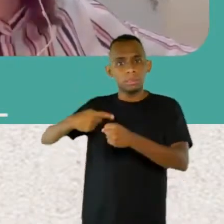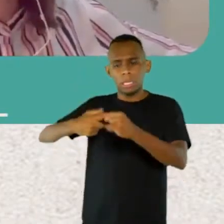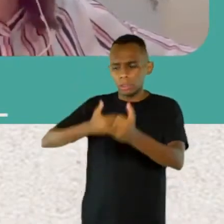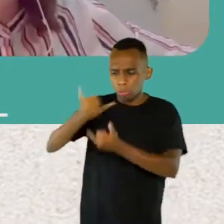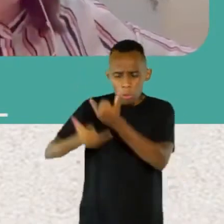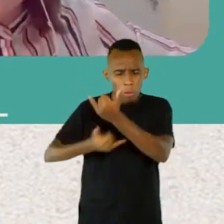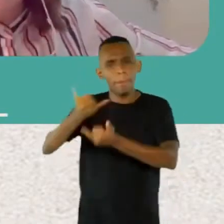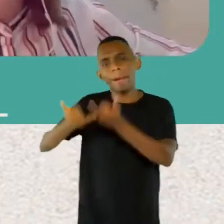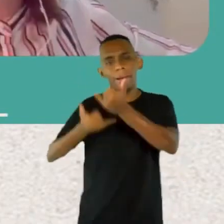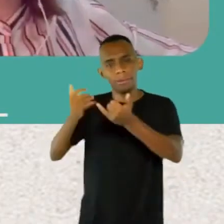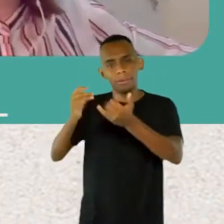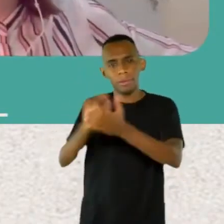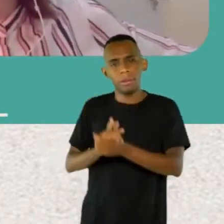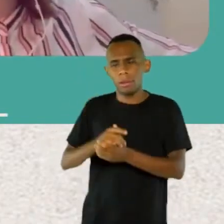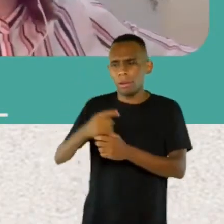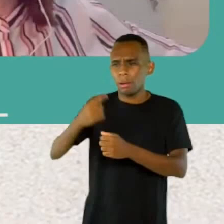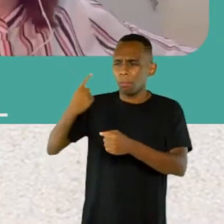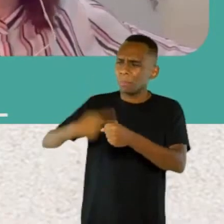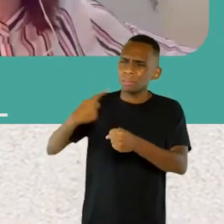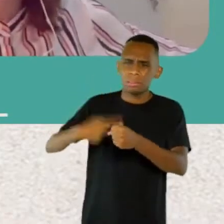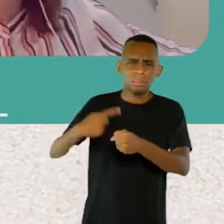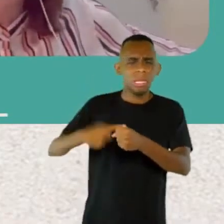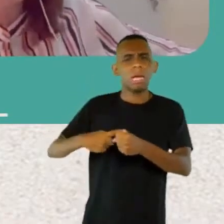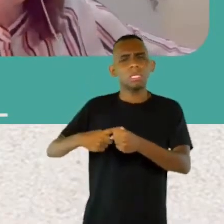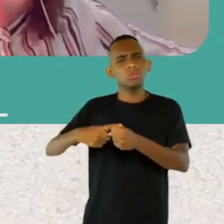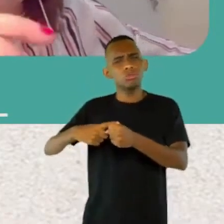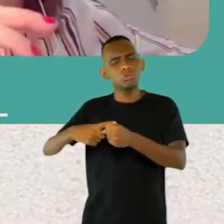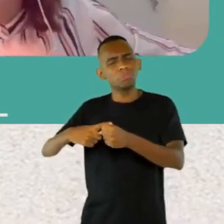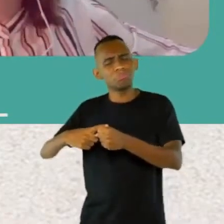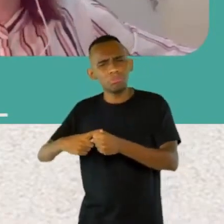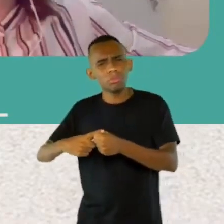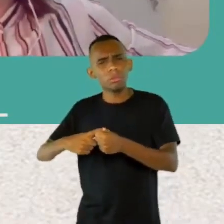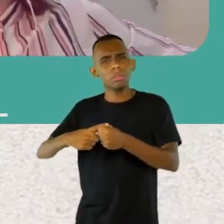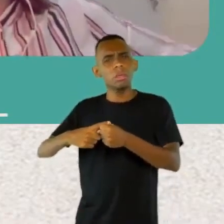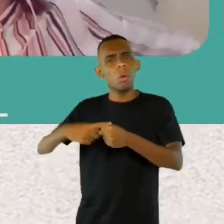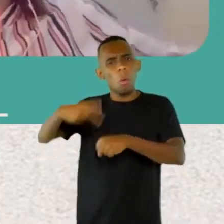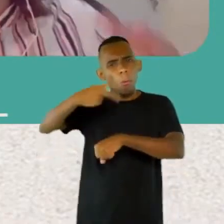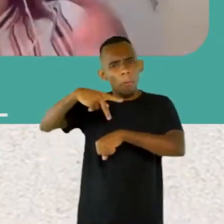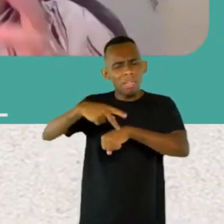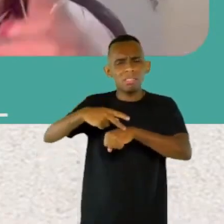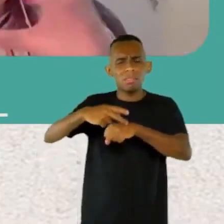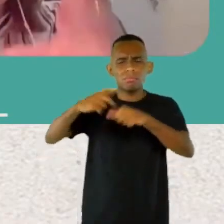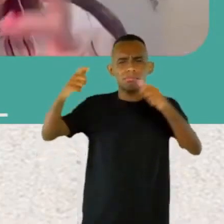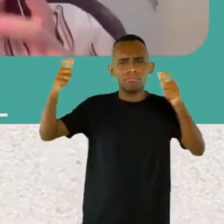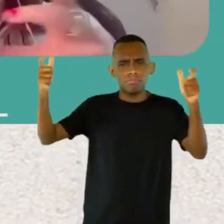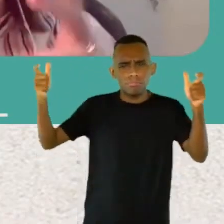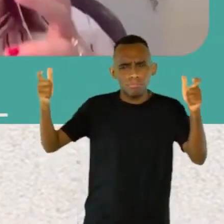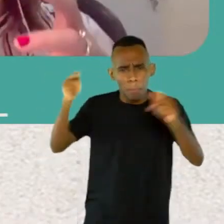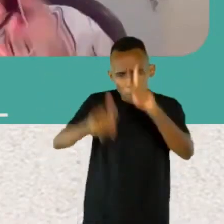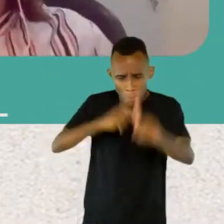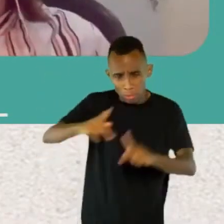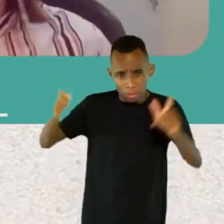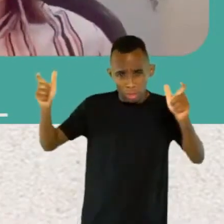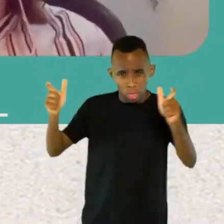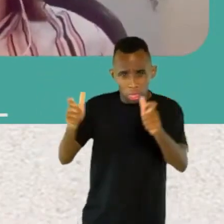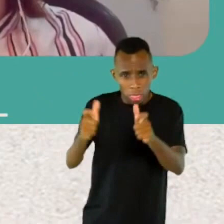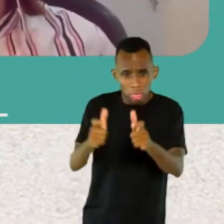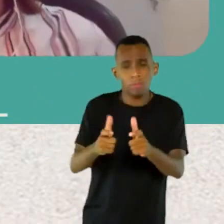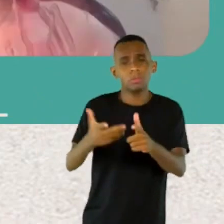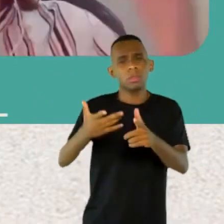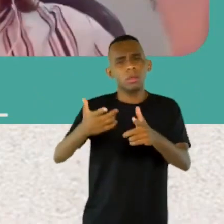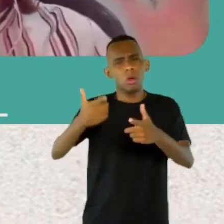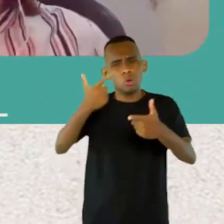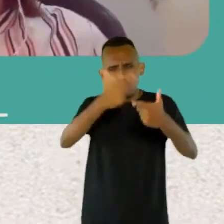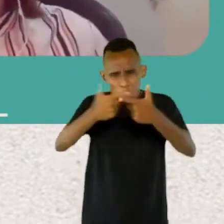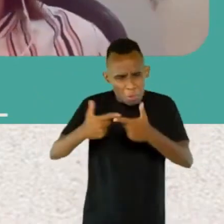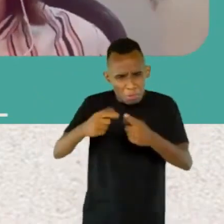democraticamente muito estável, né? Tem uma população pequena, os problemas sociais são muito administráveis,